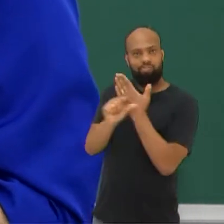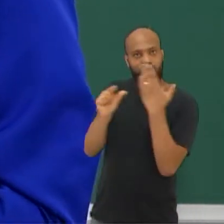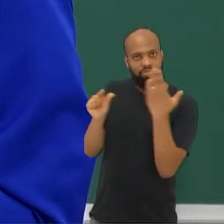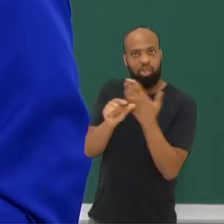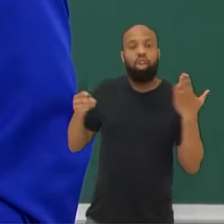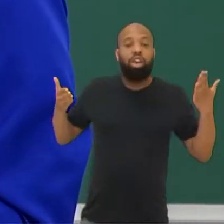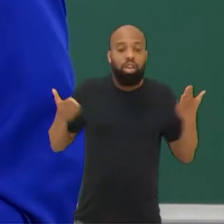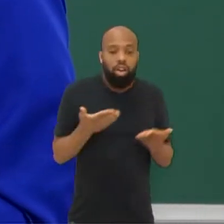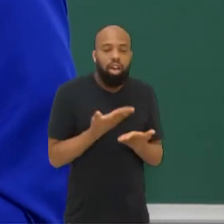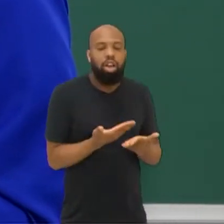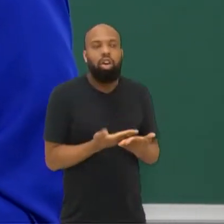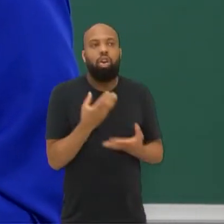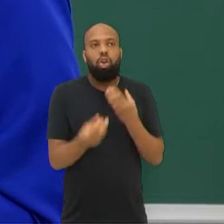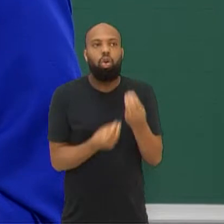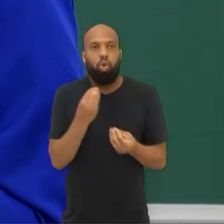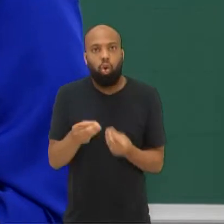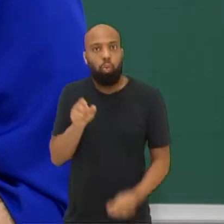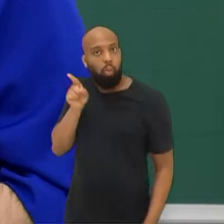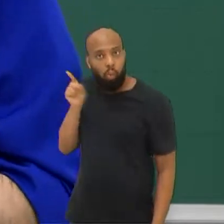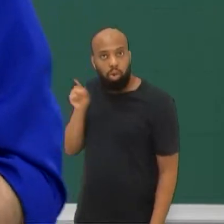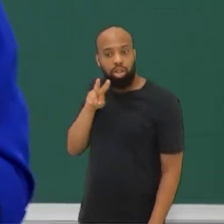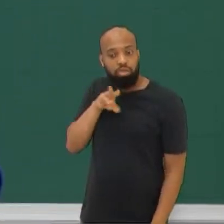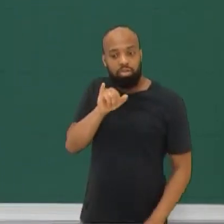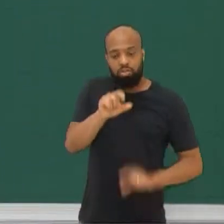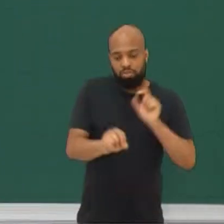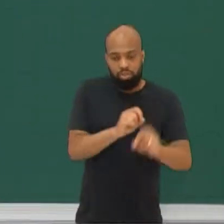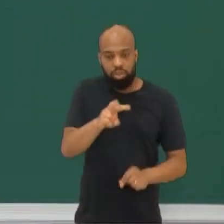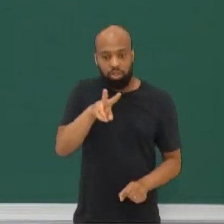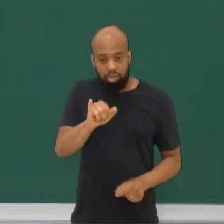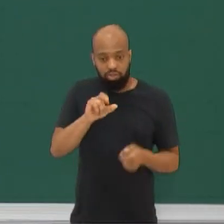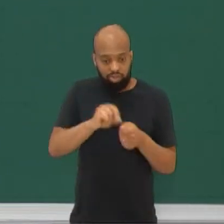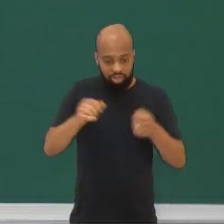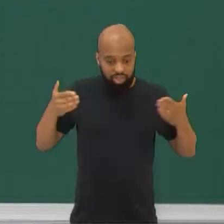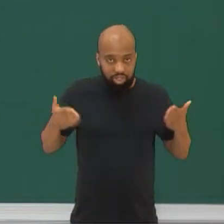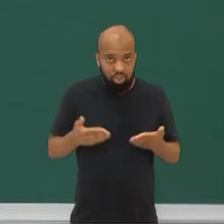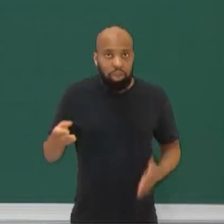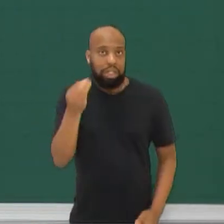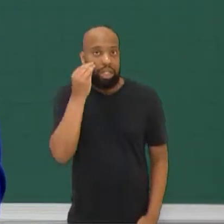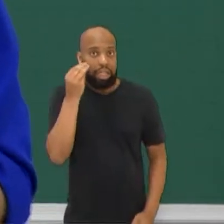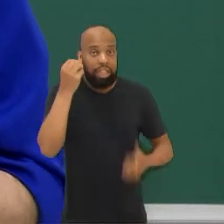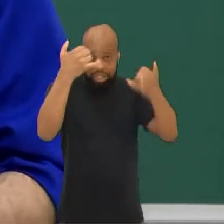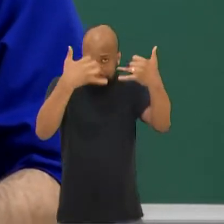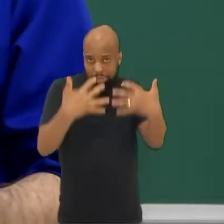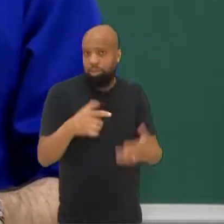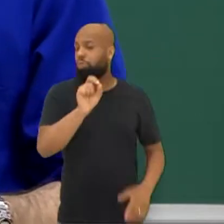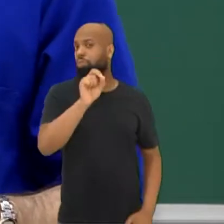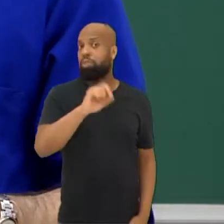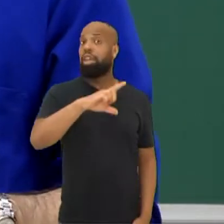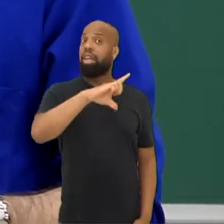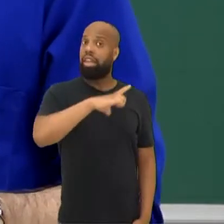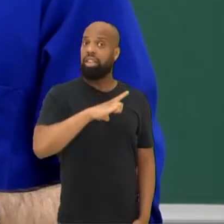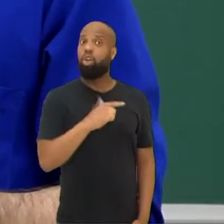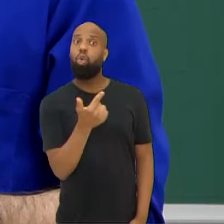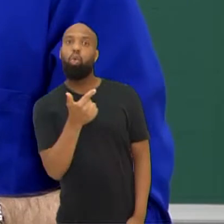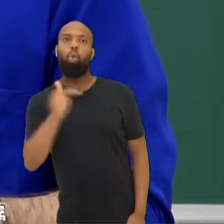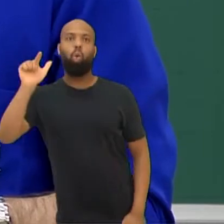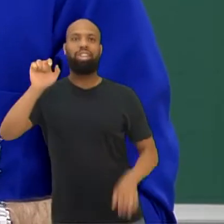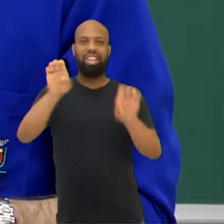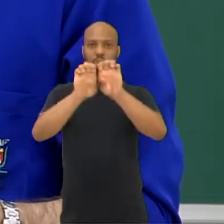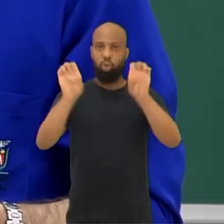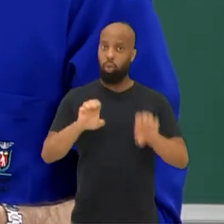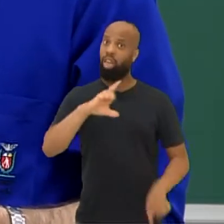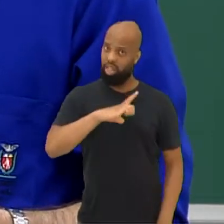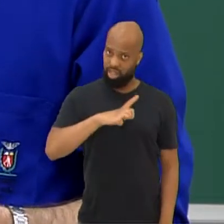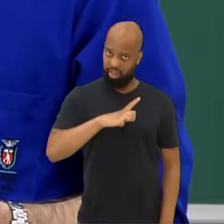nessa aula como um filósofo que ele vai colocar pra gente, ele vai tentar explicar pra gente que existe uma outra estrutura